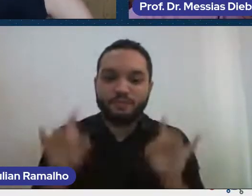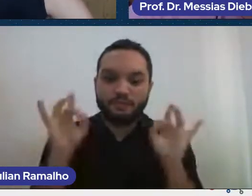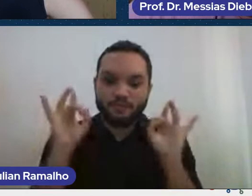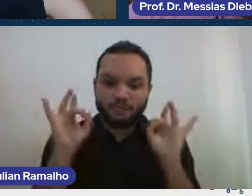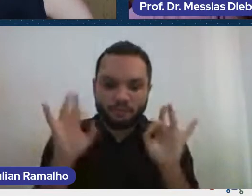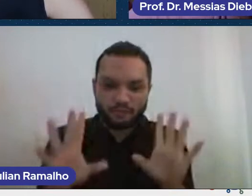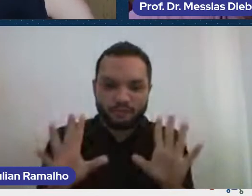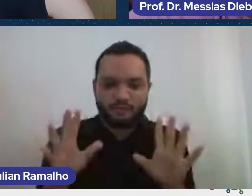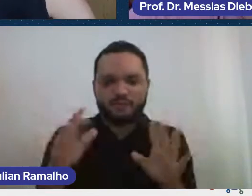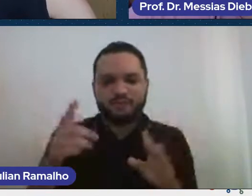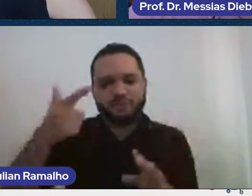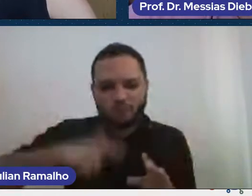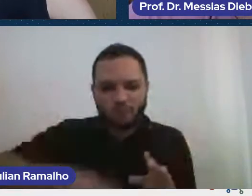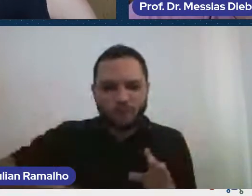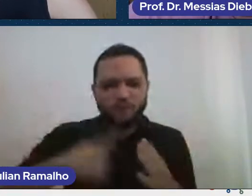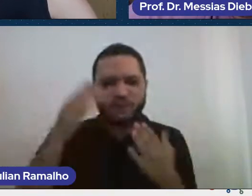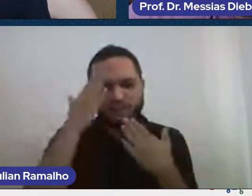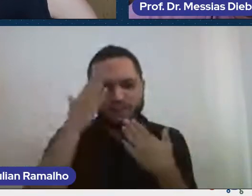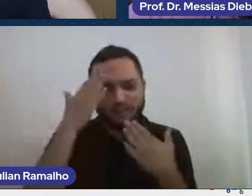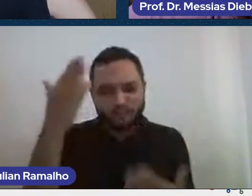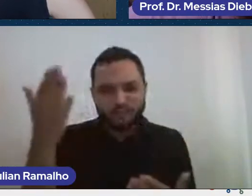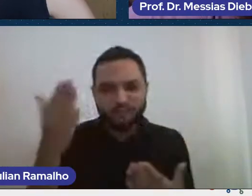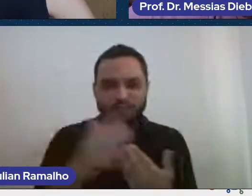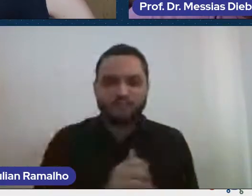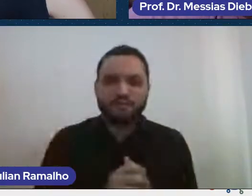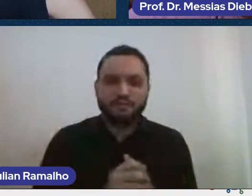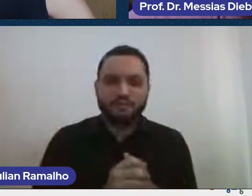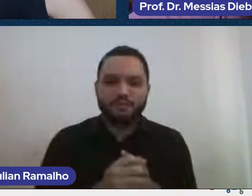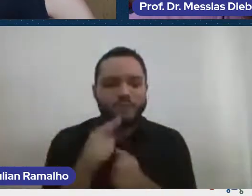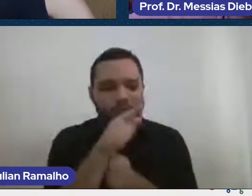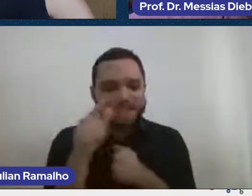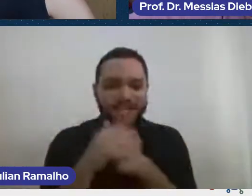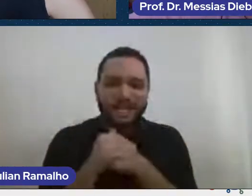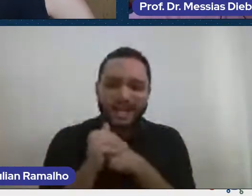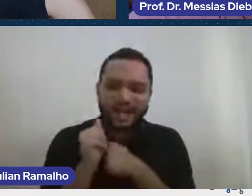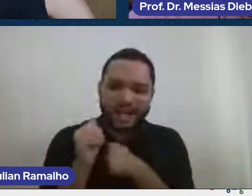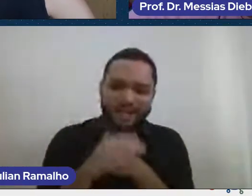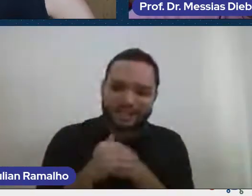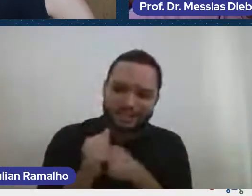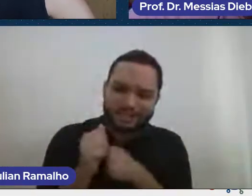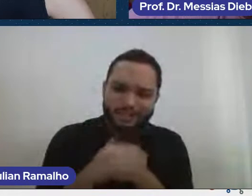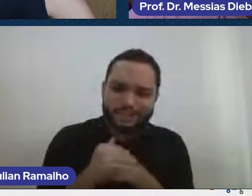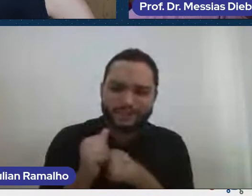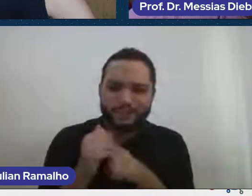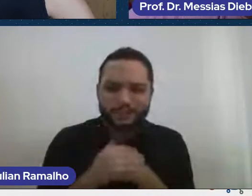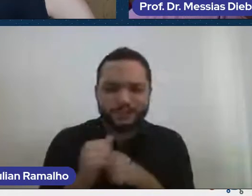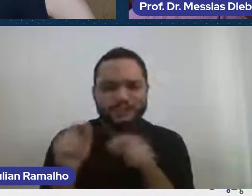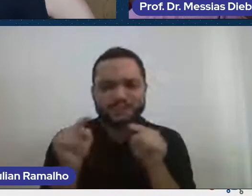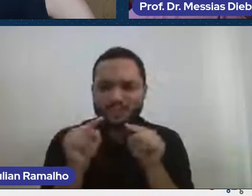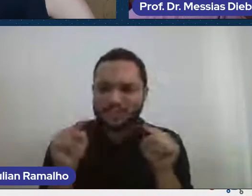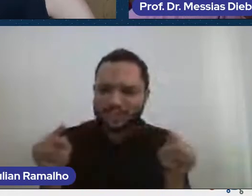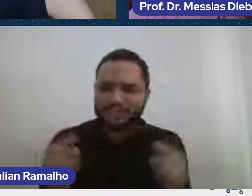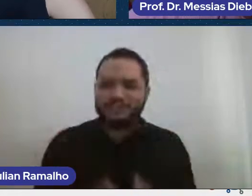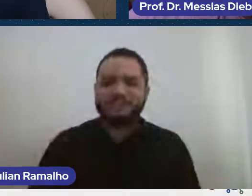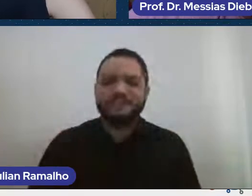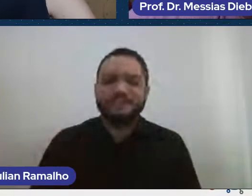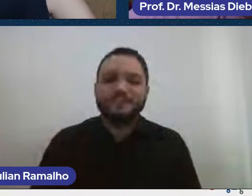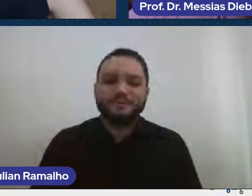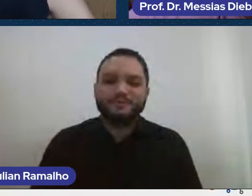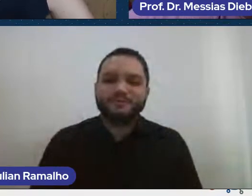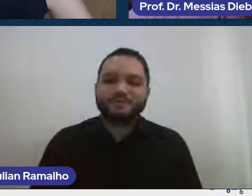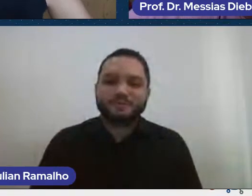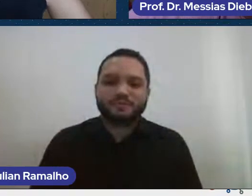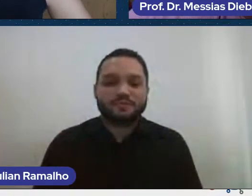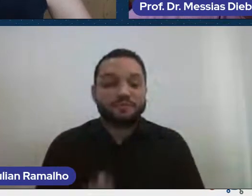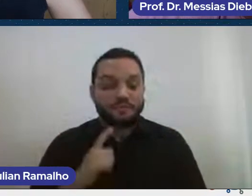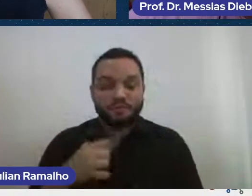o meu agradecimento, né, por esse carinho de vocês, na verdade, né, um carinho. E para mim é um